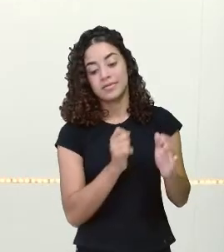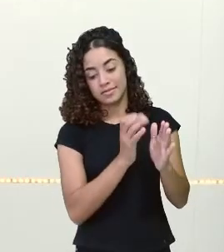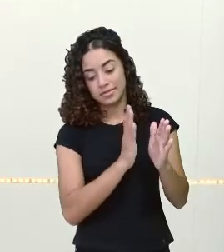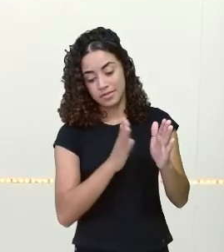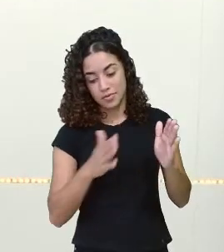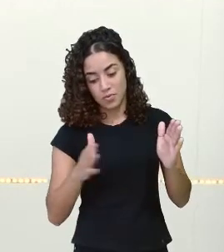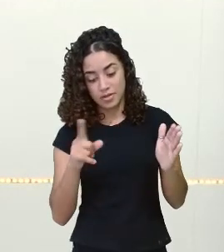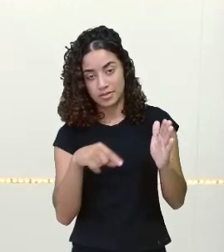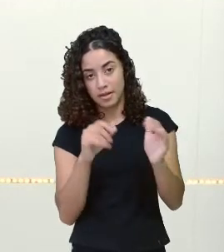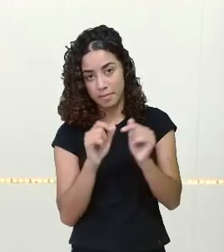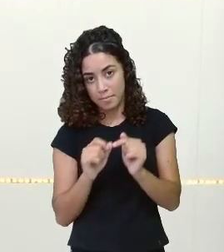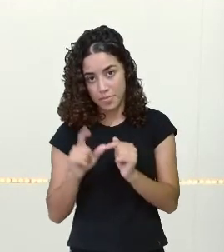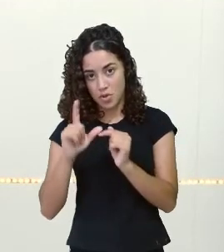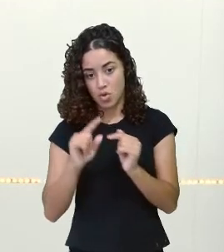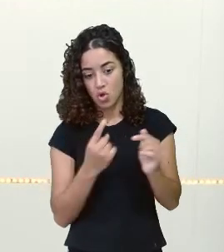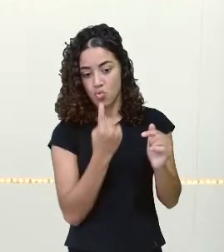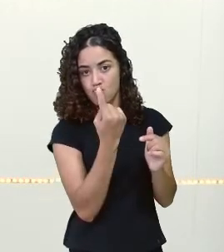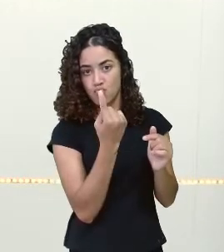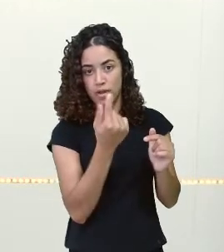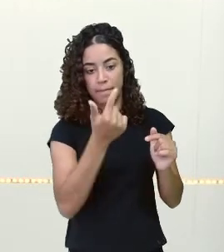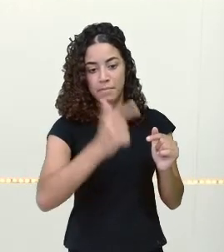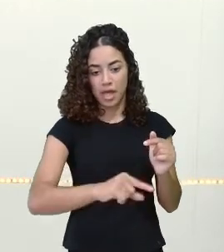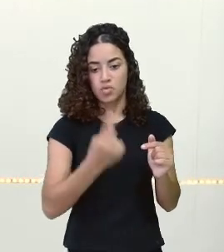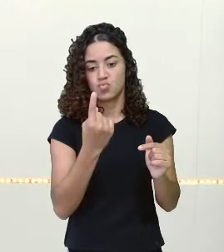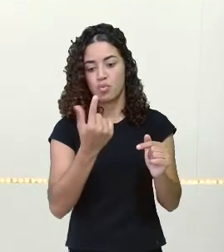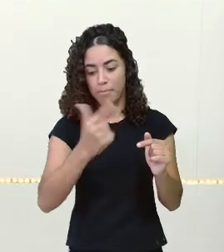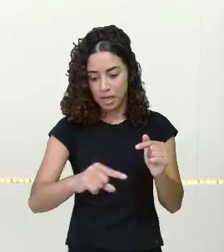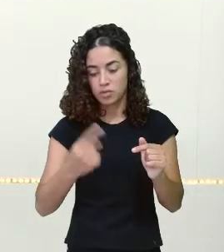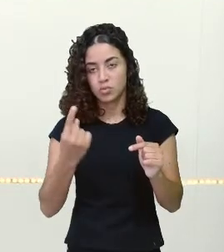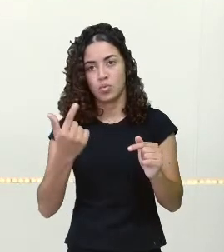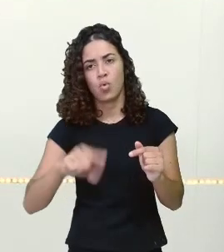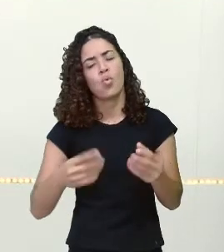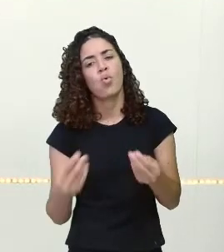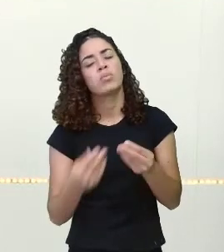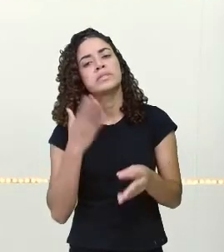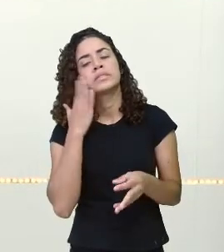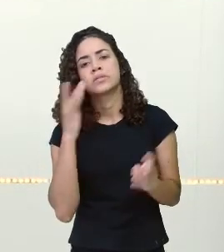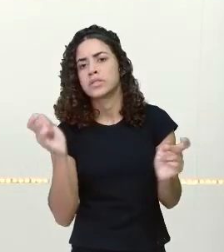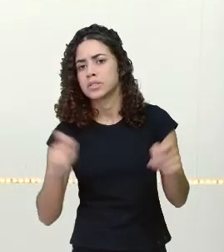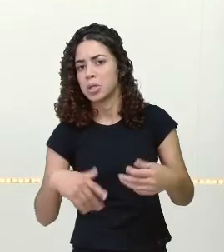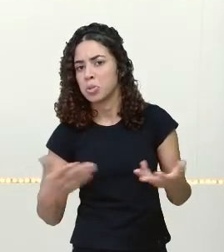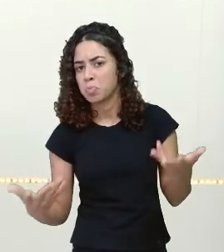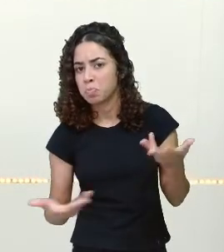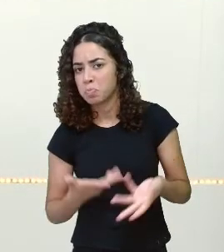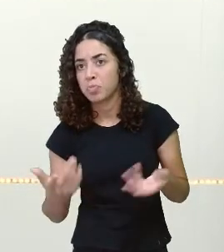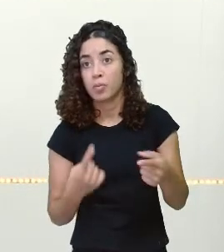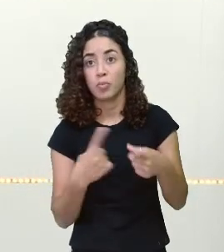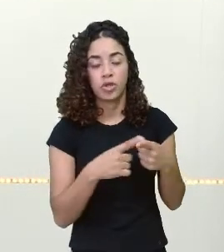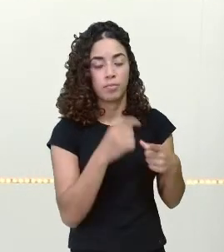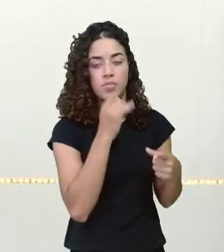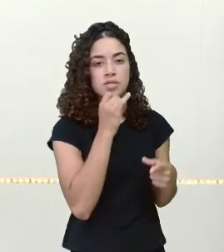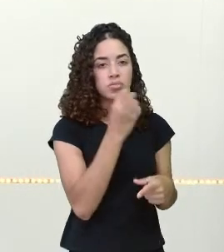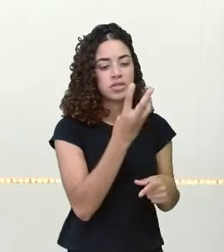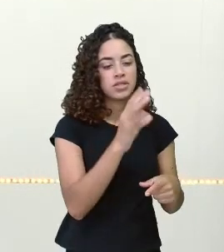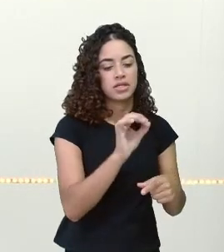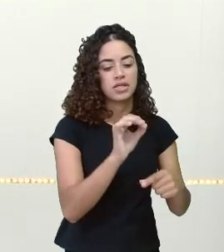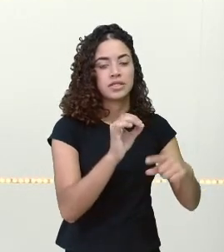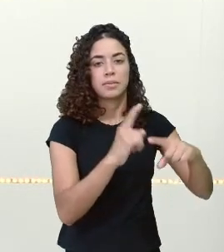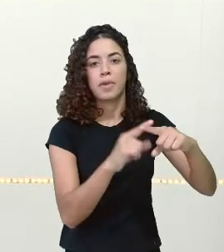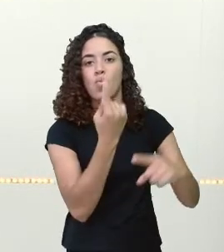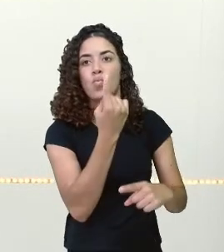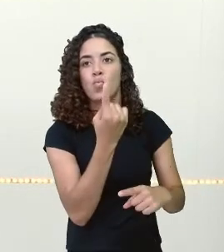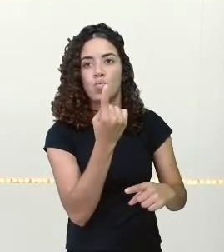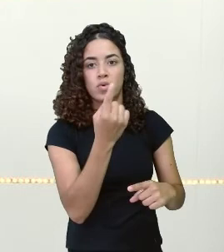está aumentando sempre mais um. Como é que eu sei disso? Porque 30, se botar mais um, vai ficar